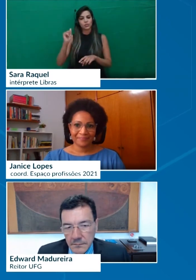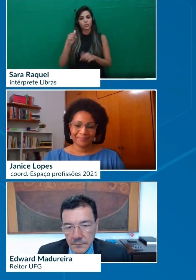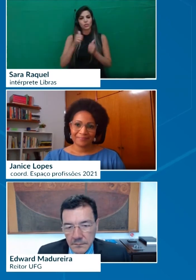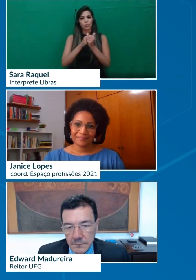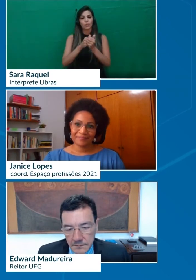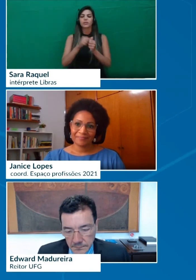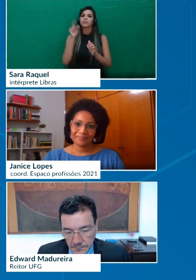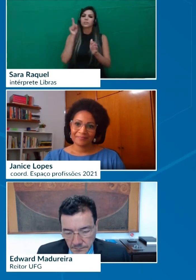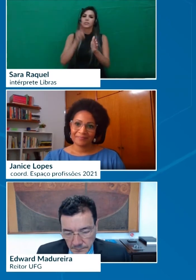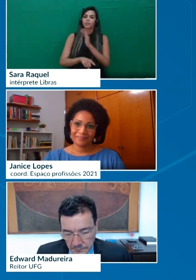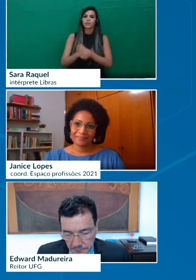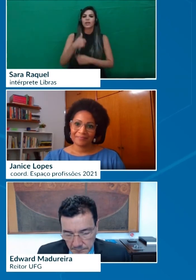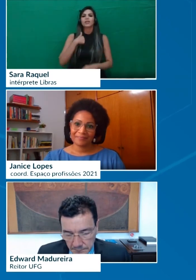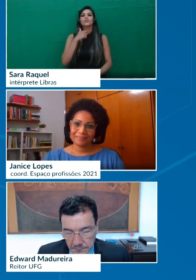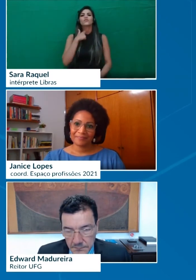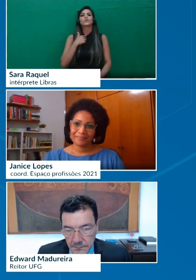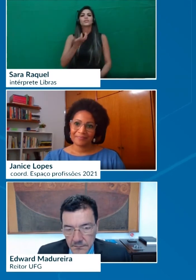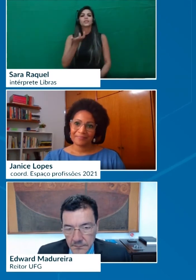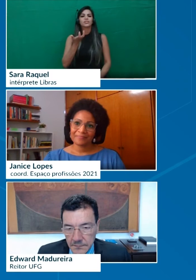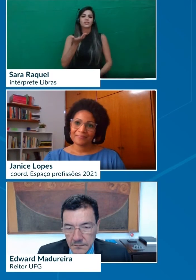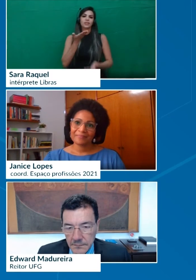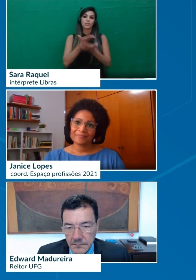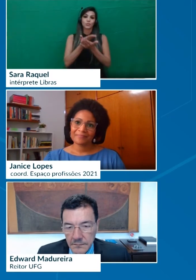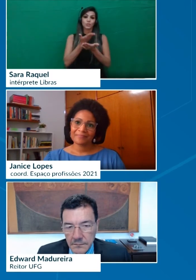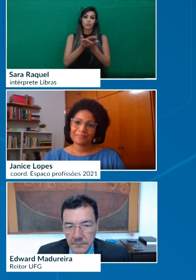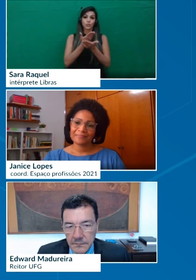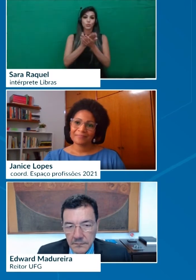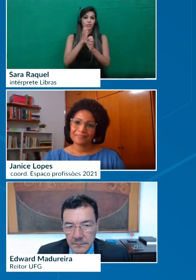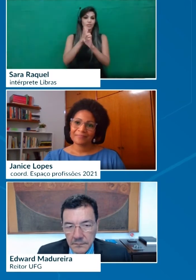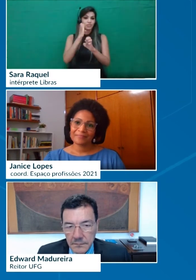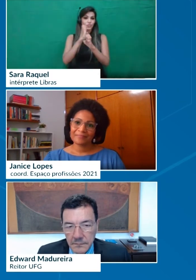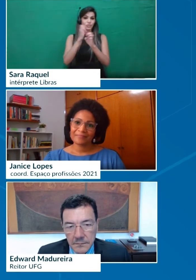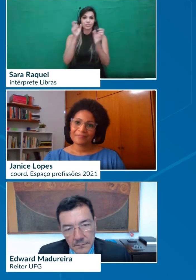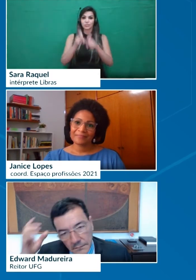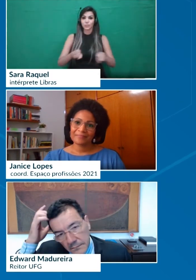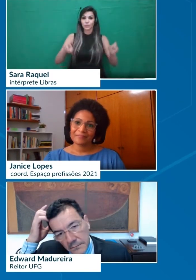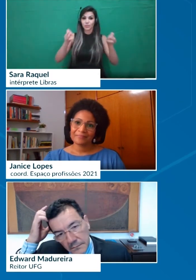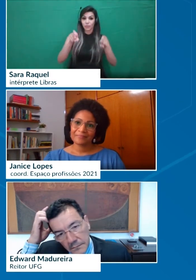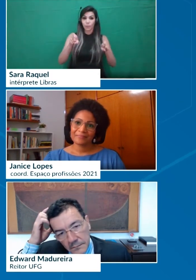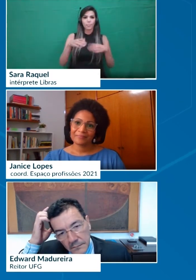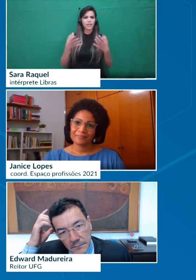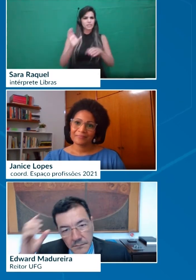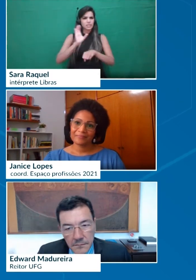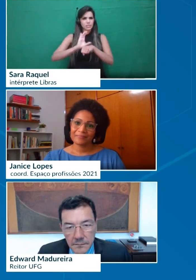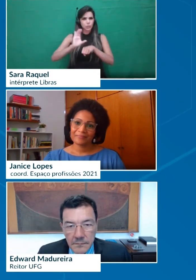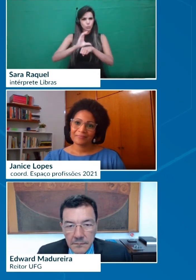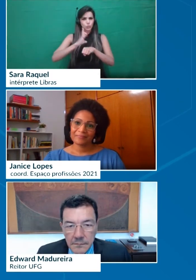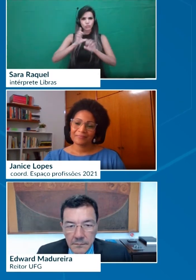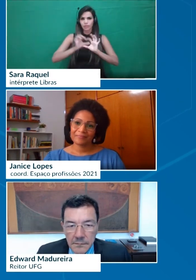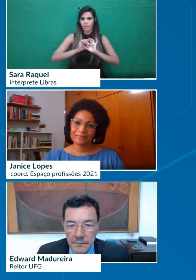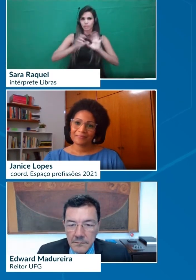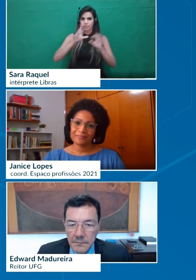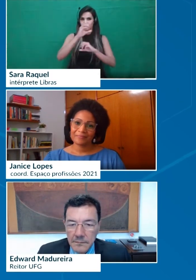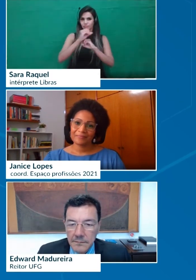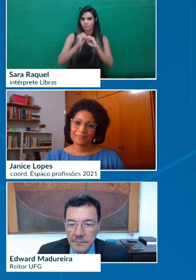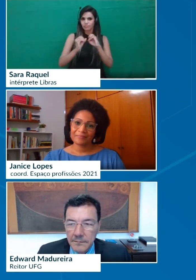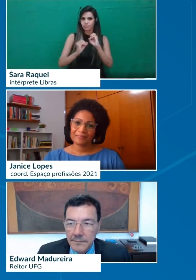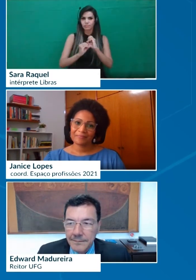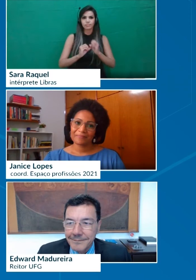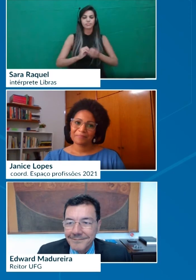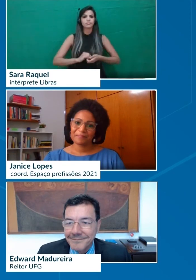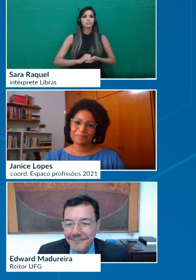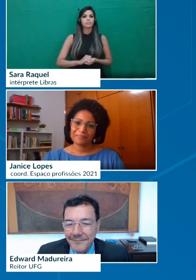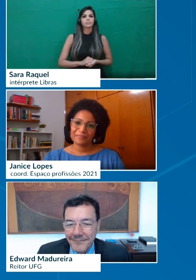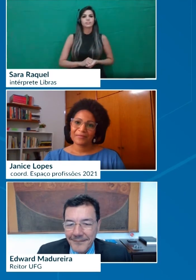Ela diz assim: gostaria de estudar futuramente Engenharia da Computação. Esse curso está disponível na UFG?